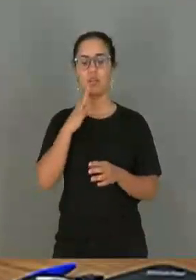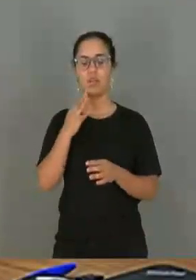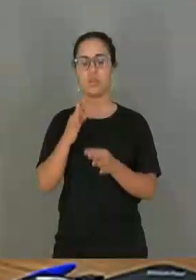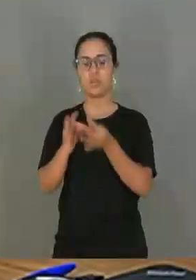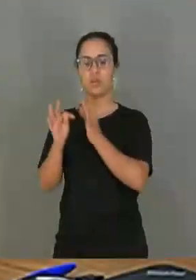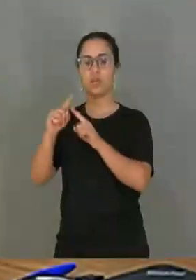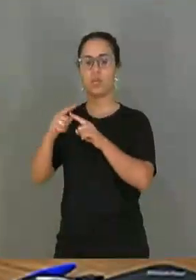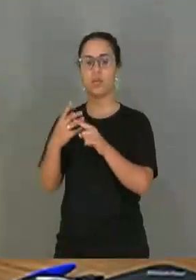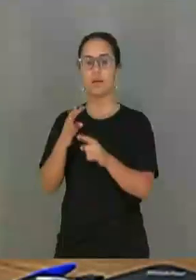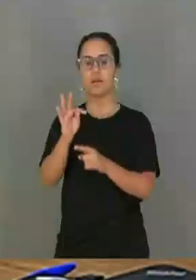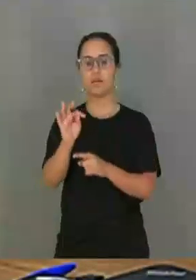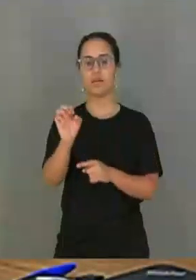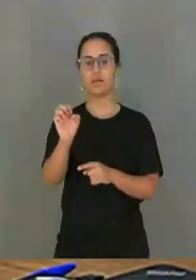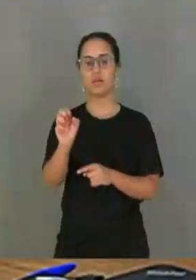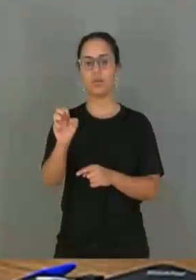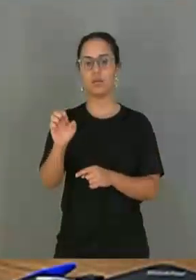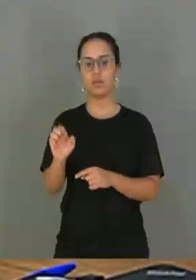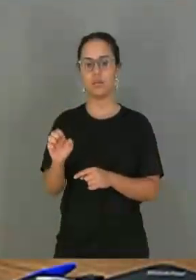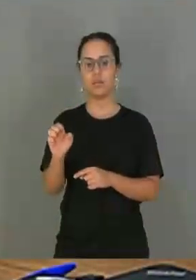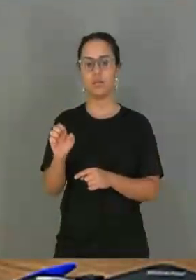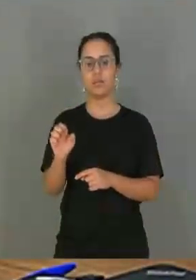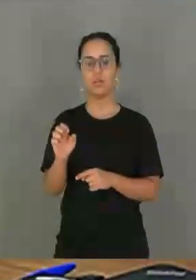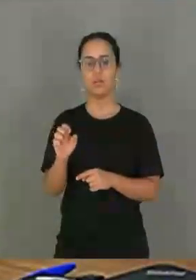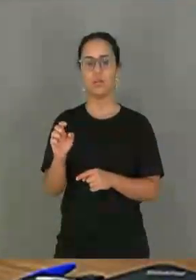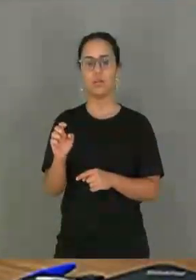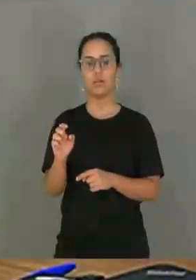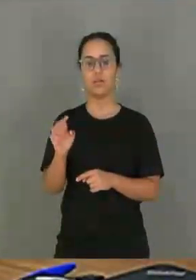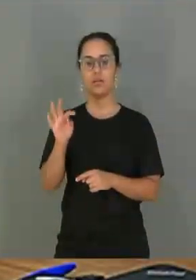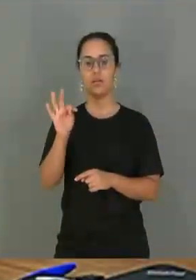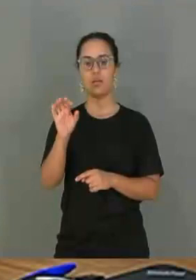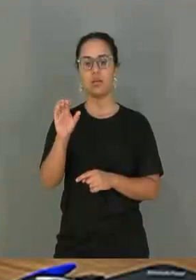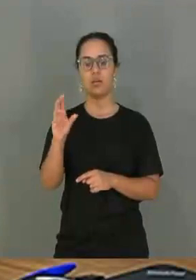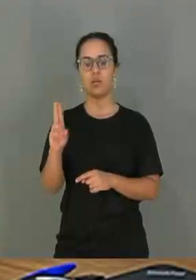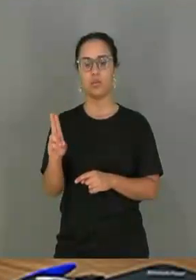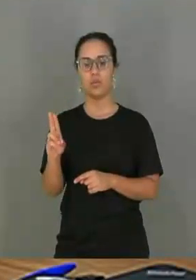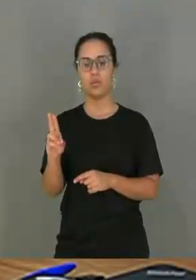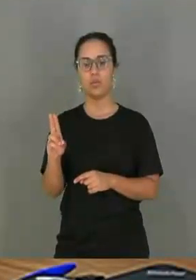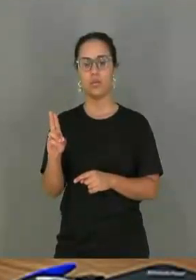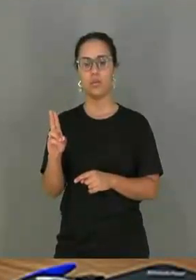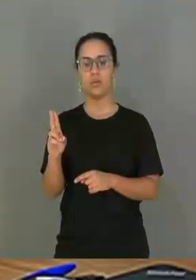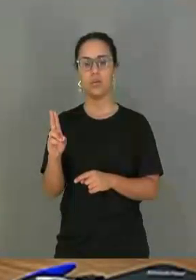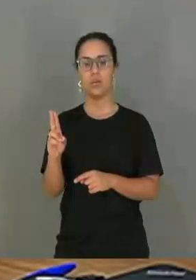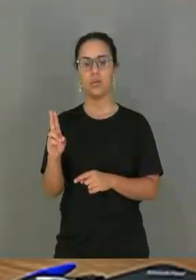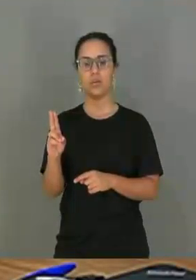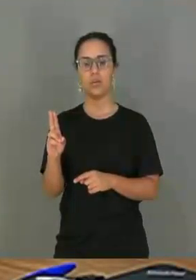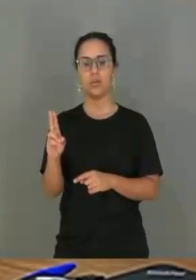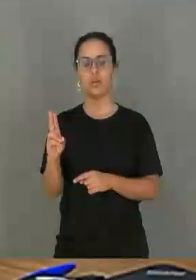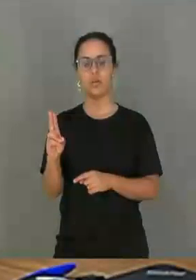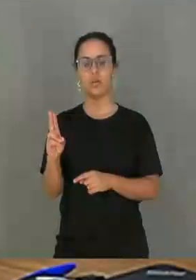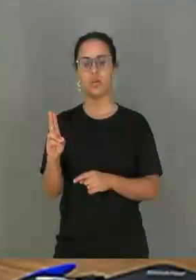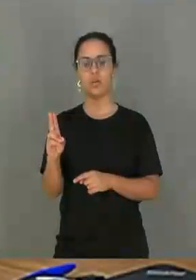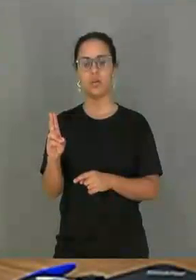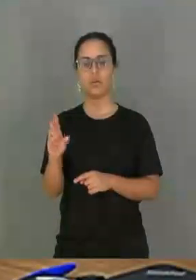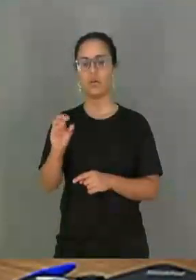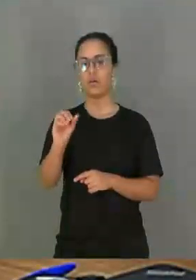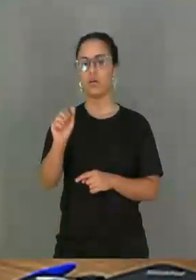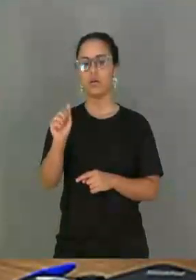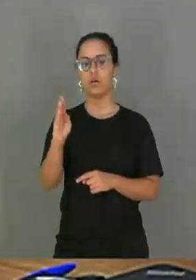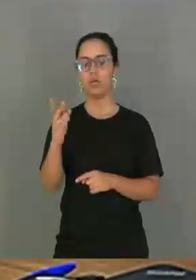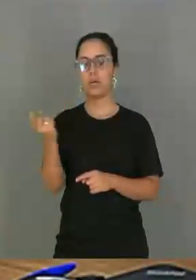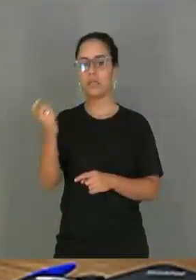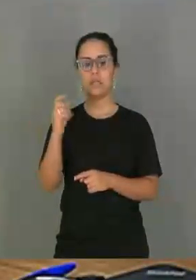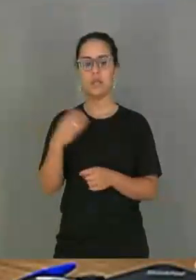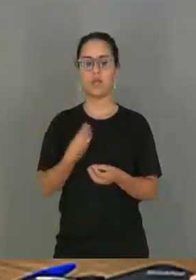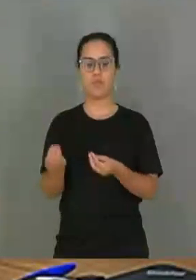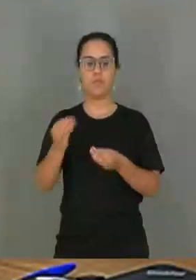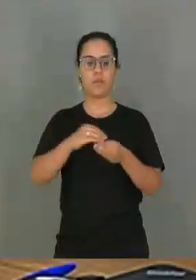infelizmente o TSE, o TCU, a OAB não mandaram